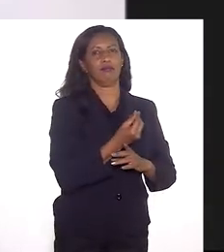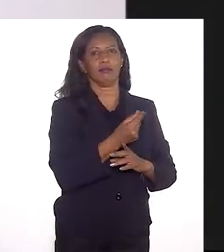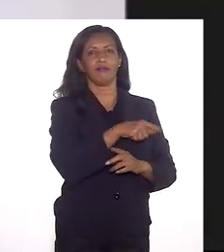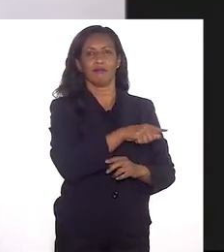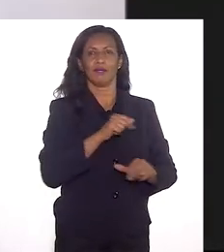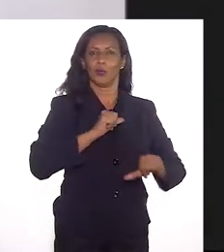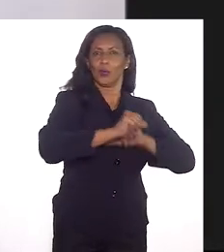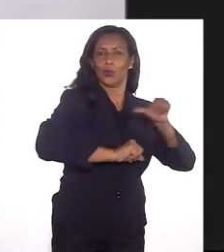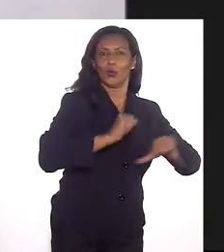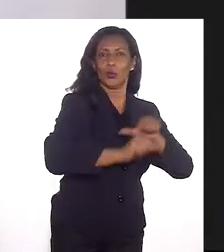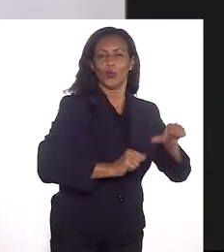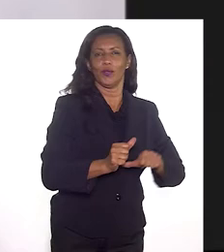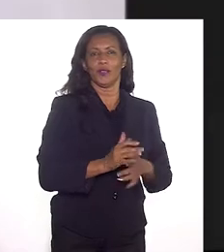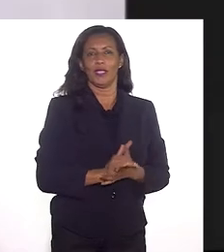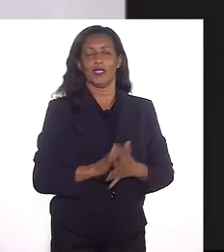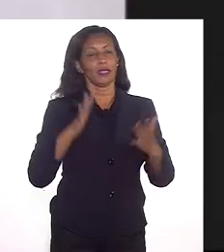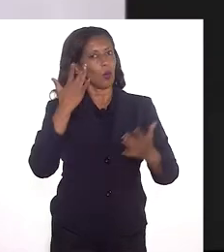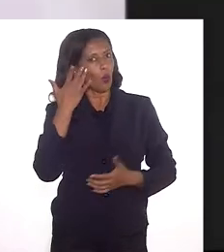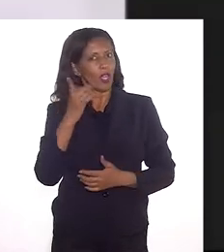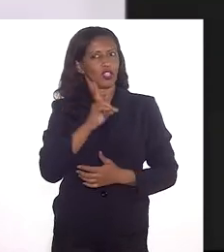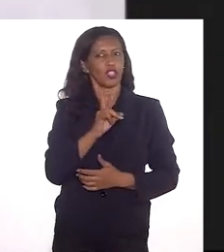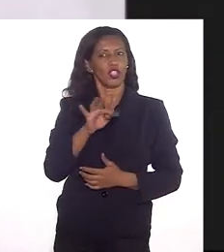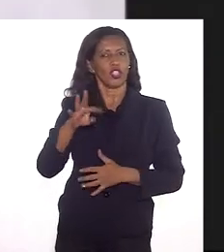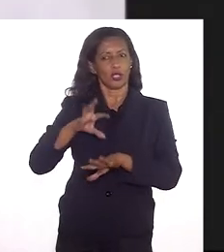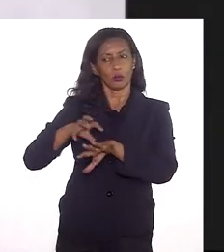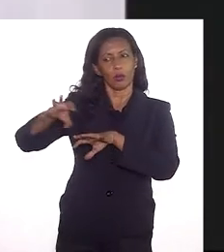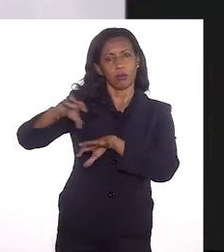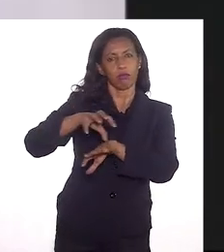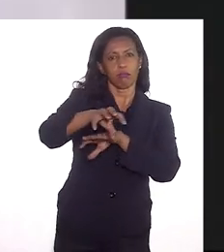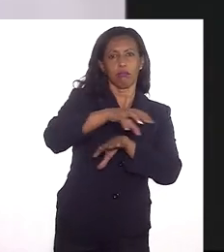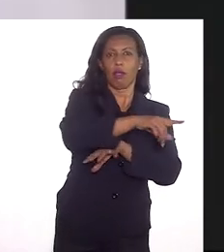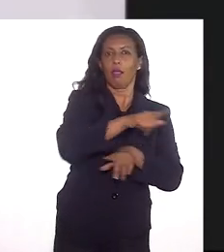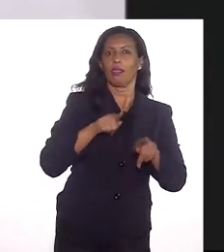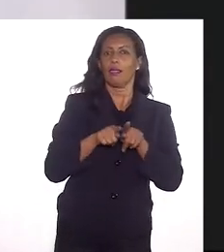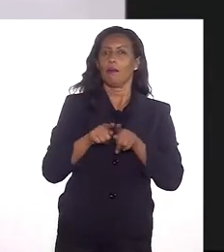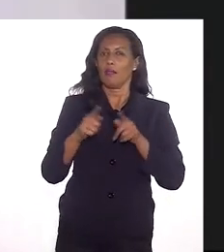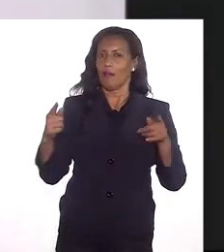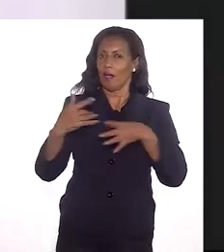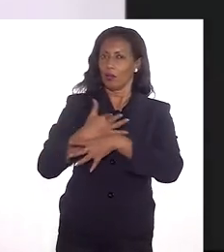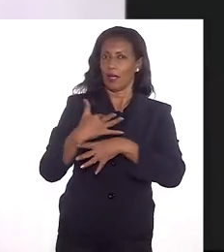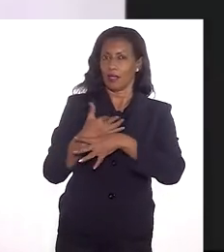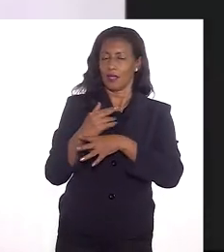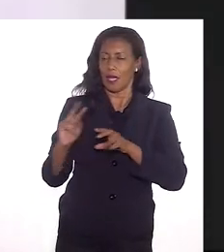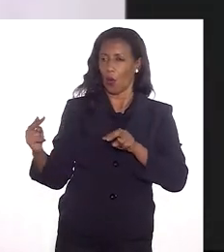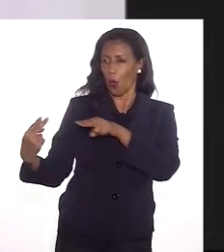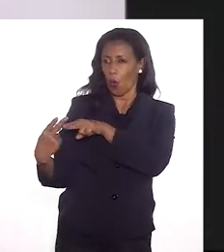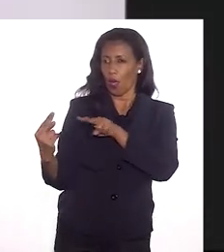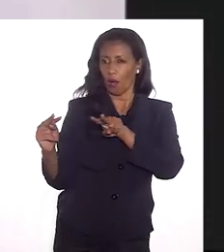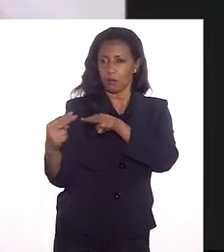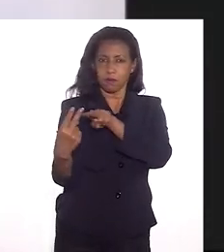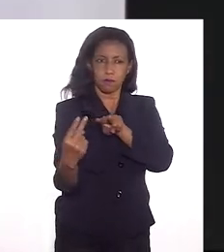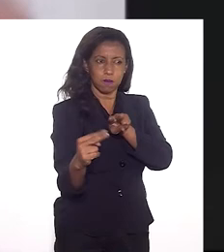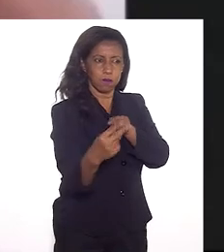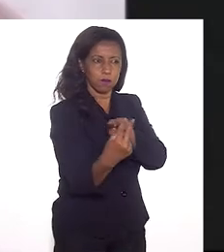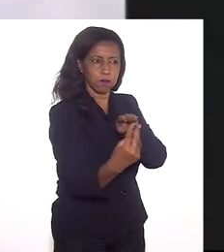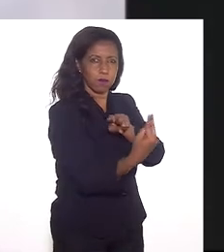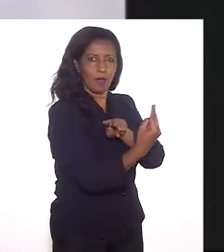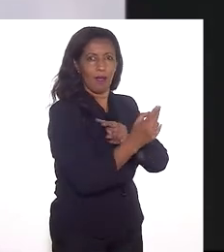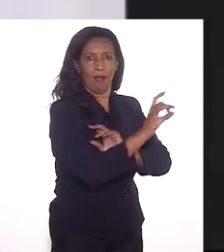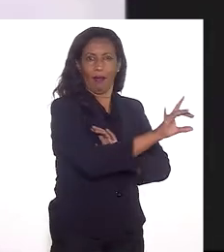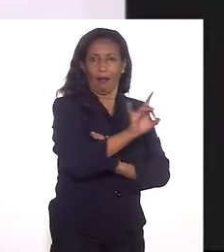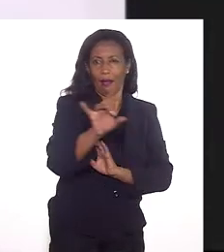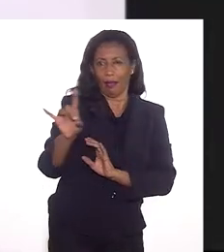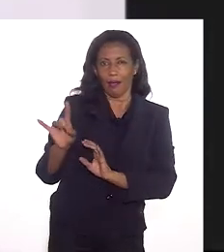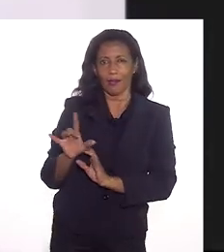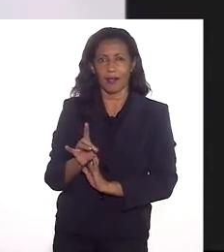ali. Então, acho que os distritos também vão ajudar a cidade a olhar para cada canto